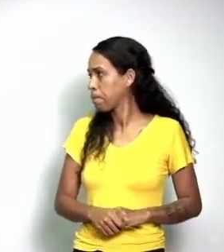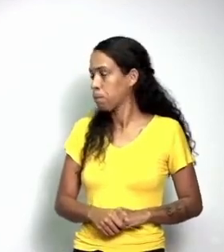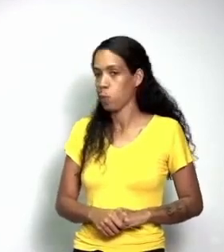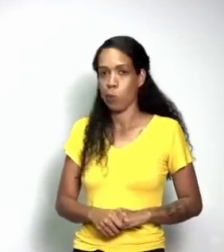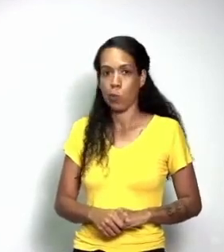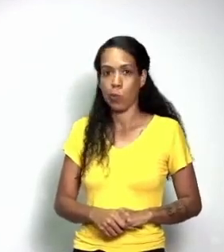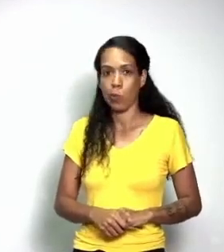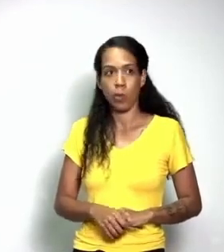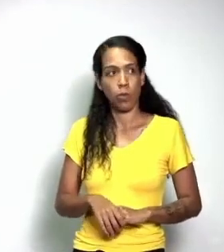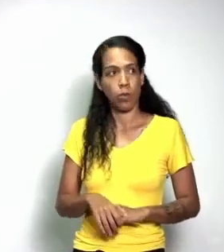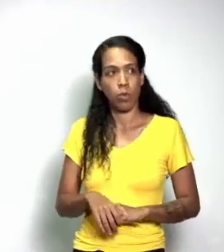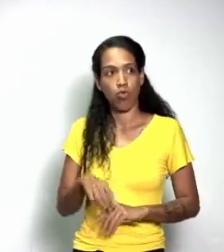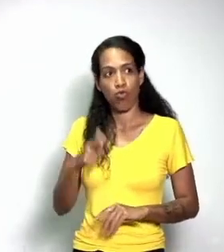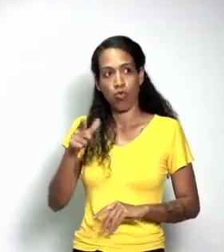Próximos.